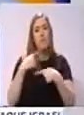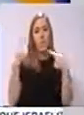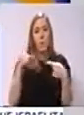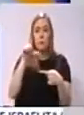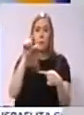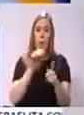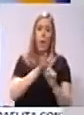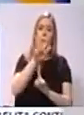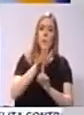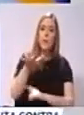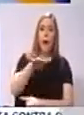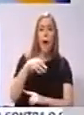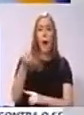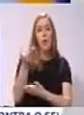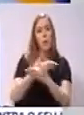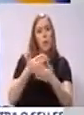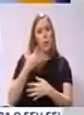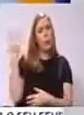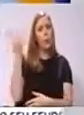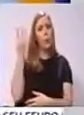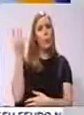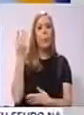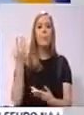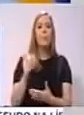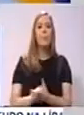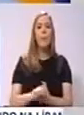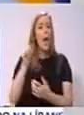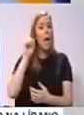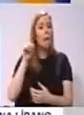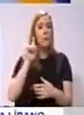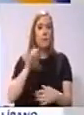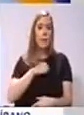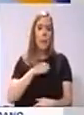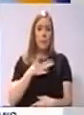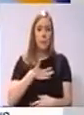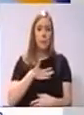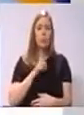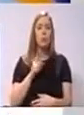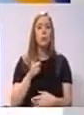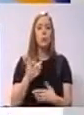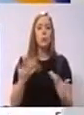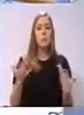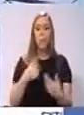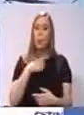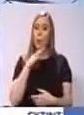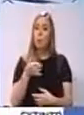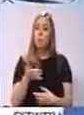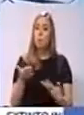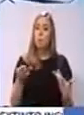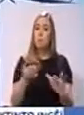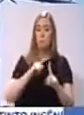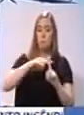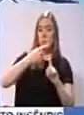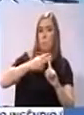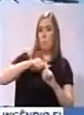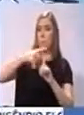numa área de negócio muito elevada, num peso muito grande para as suas empresas e que, portanto, eu diria que ano após